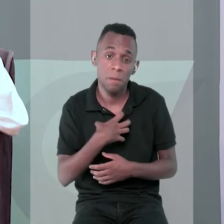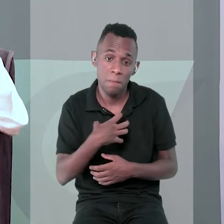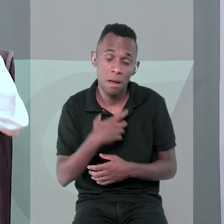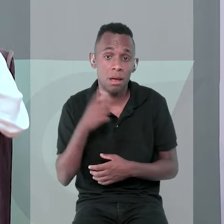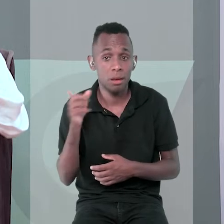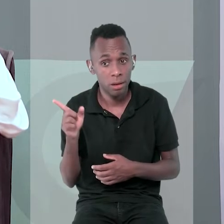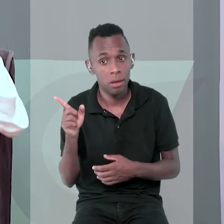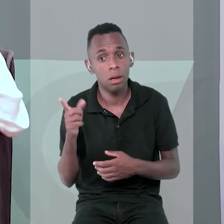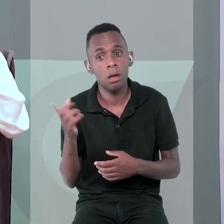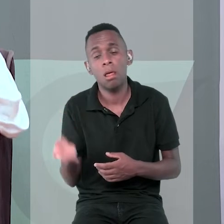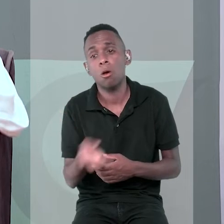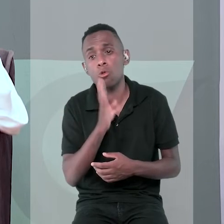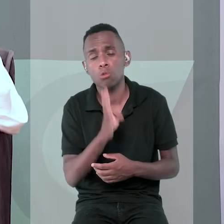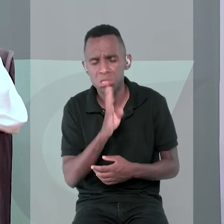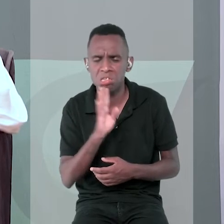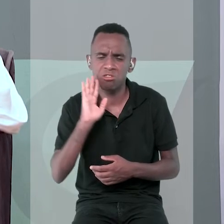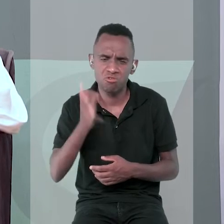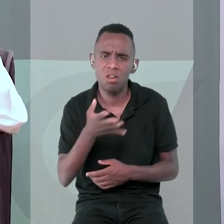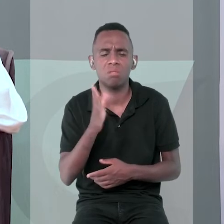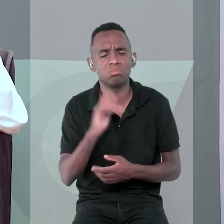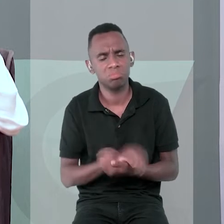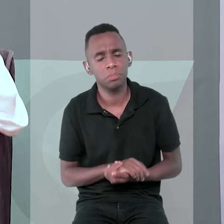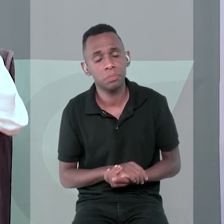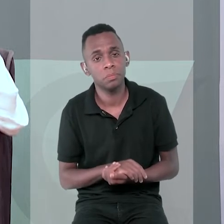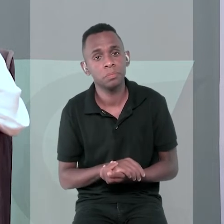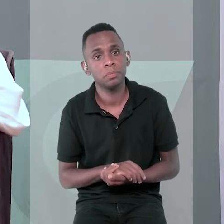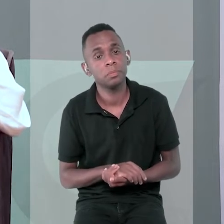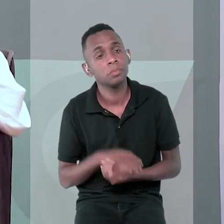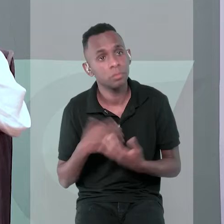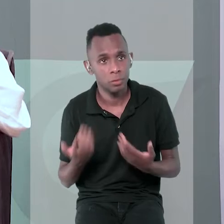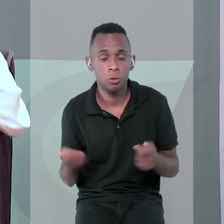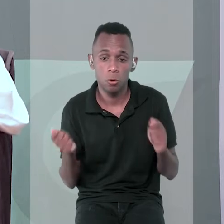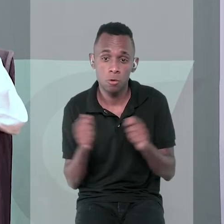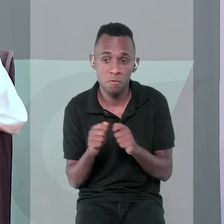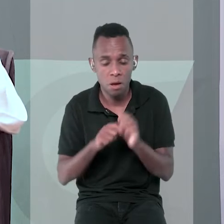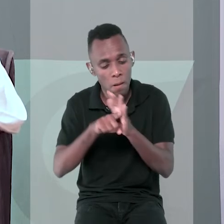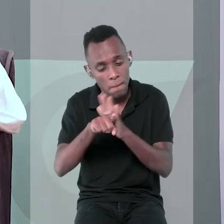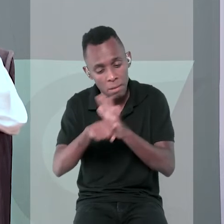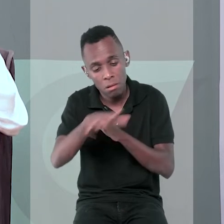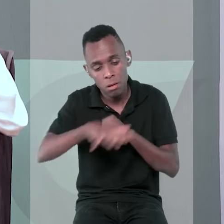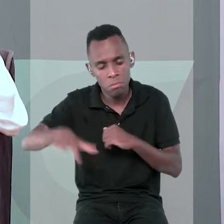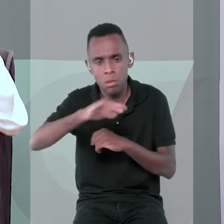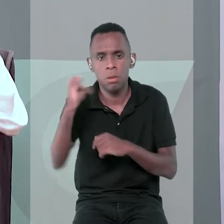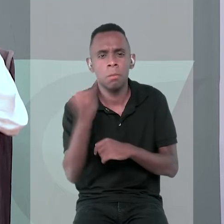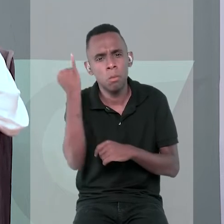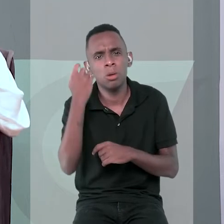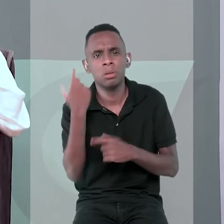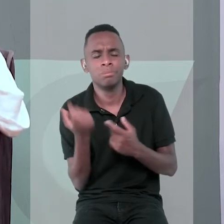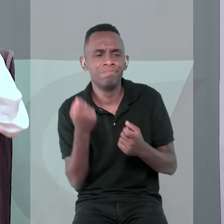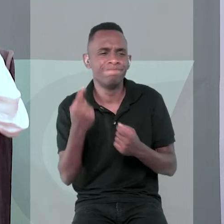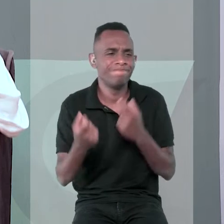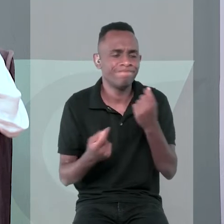seja mais conhecida, as pessoas já têm uma referência maior. Então, eu fiz isso. A pesquisa de campo foi fundamental, porque eu tinha pouco